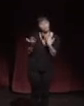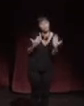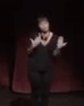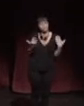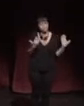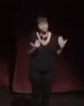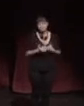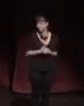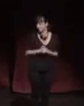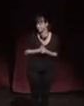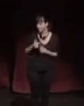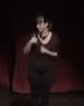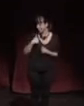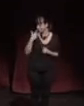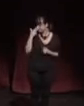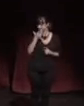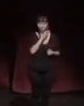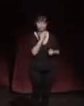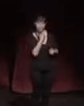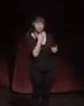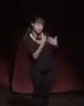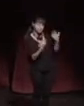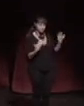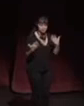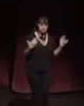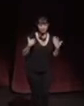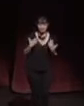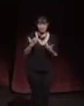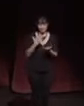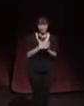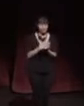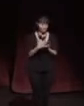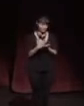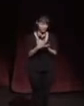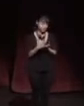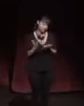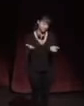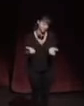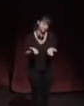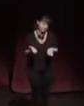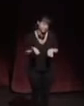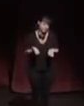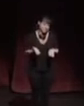Eu estou aqui fazendo conversa. Eu gostaria de começar essa conversa